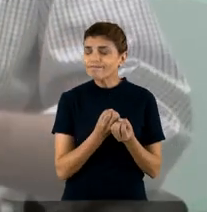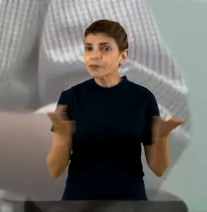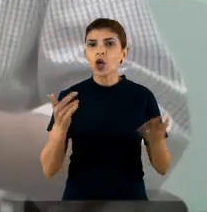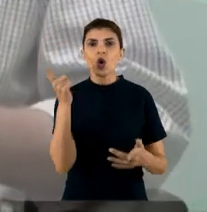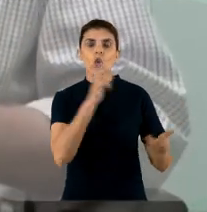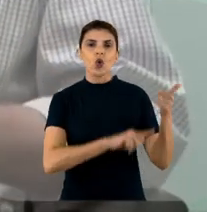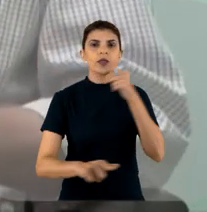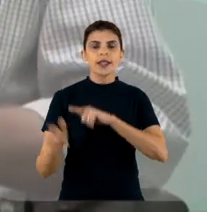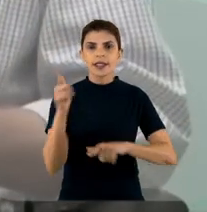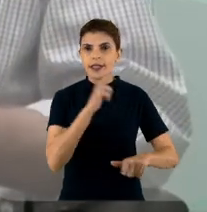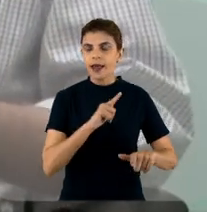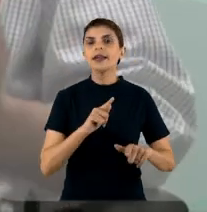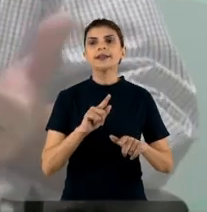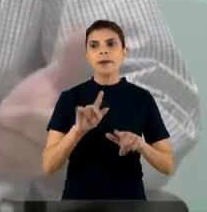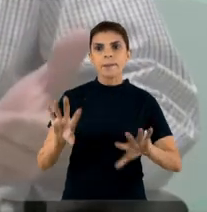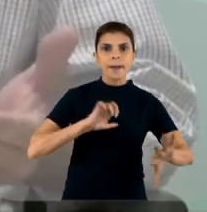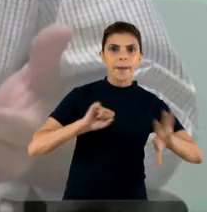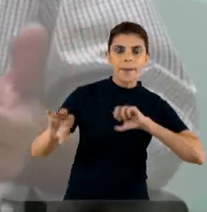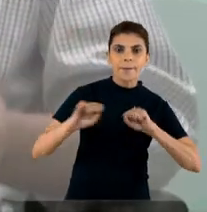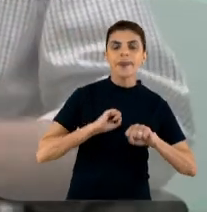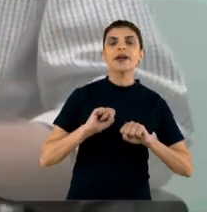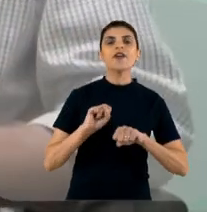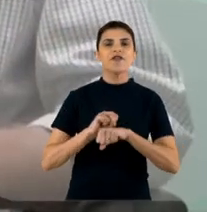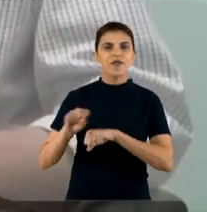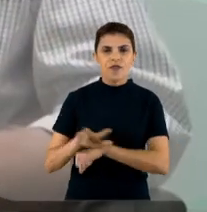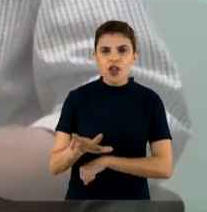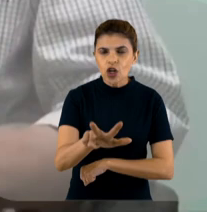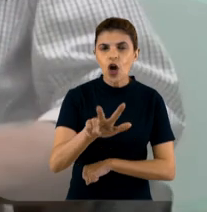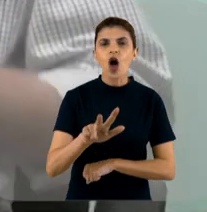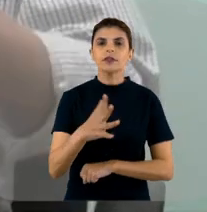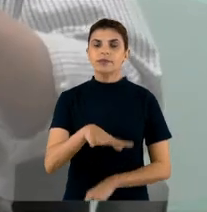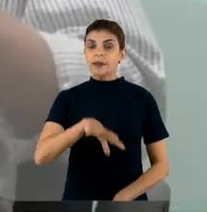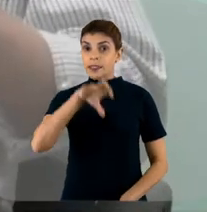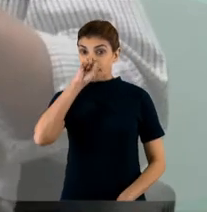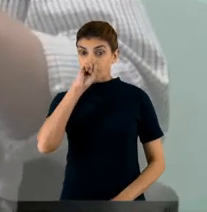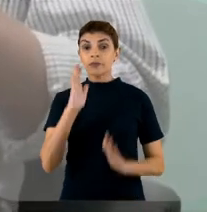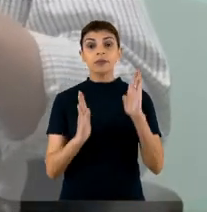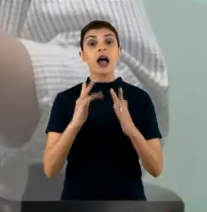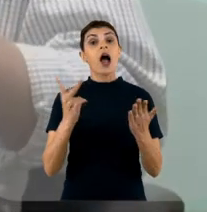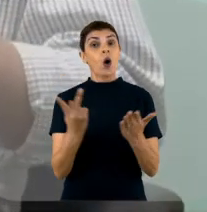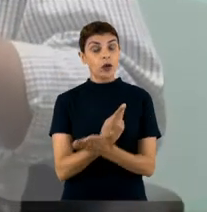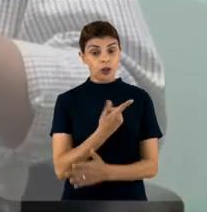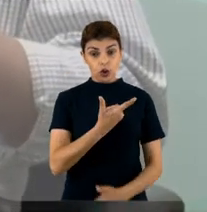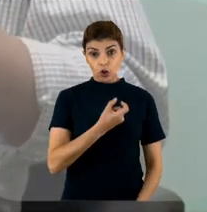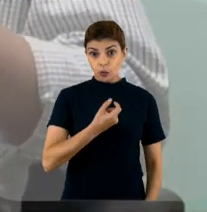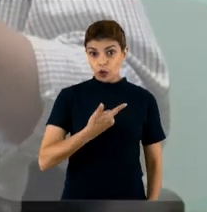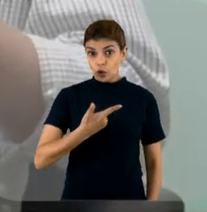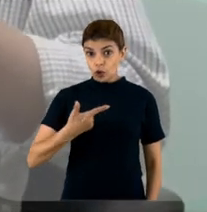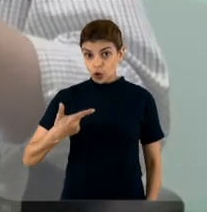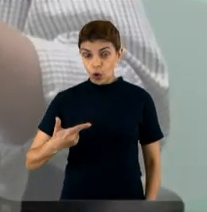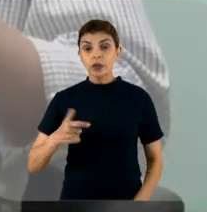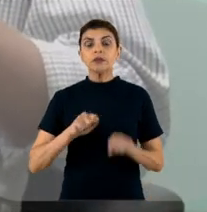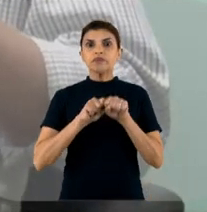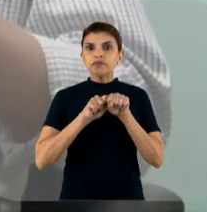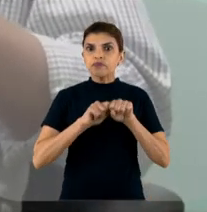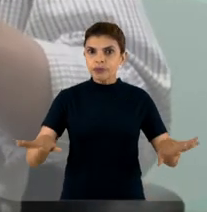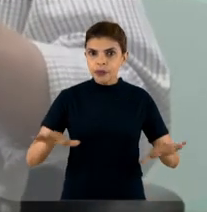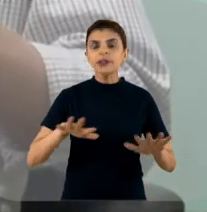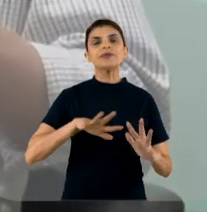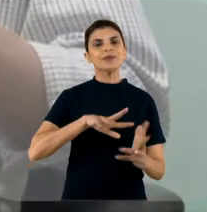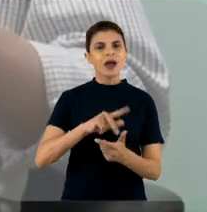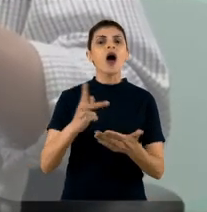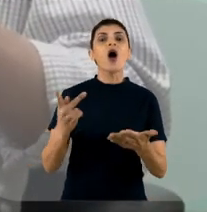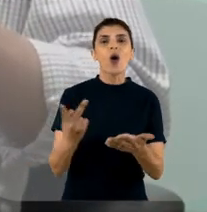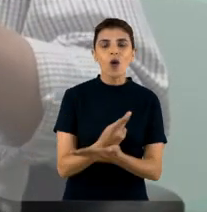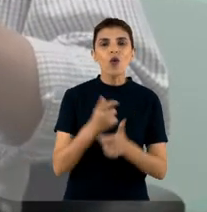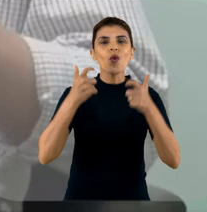habitualmente a encontrada nas diversas viroses respiratórias então Eh isso aconteceu eh em 2002 e essa epidemia aconteceu